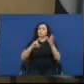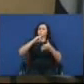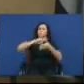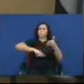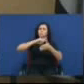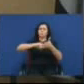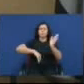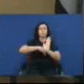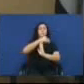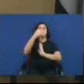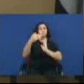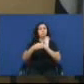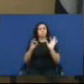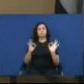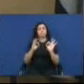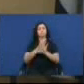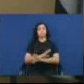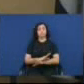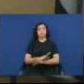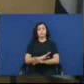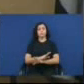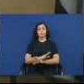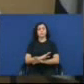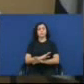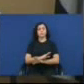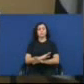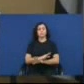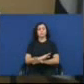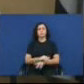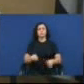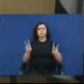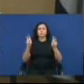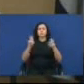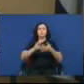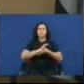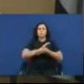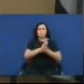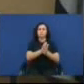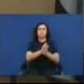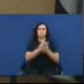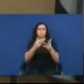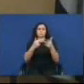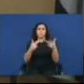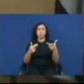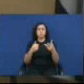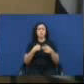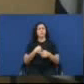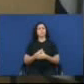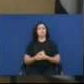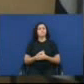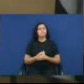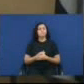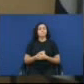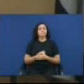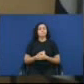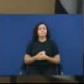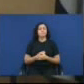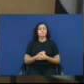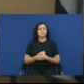vigilância, CIL, toda a documentação necessária. Sobre agressões, eu estava fazendo